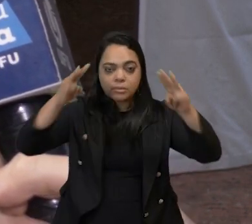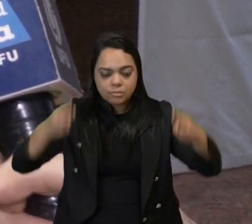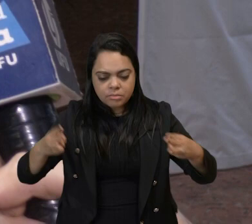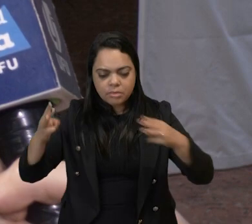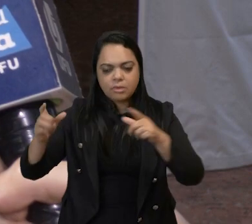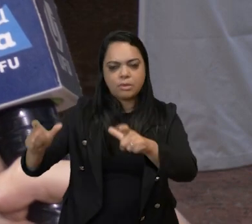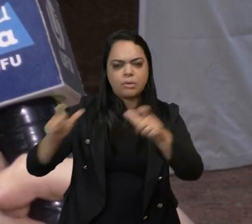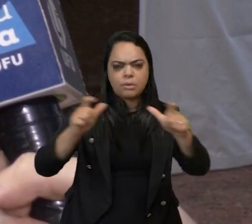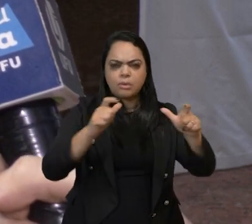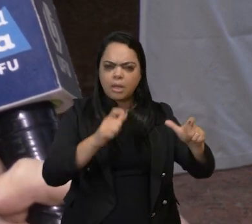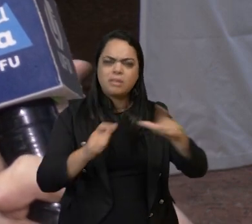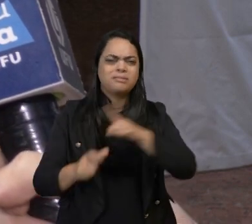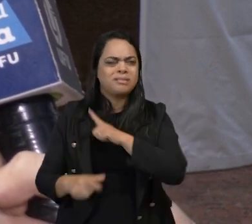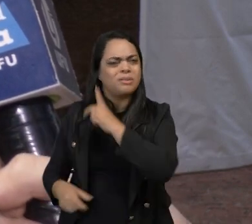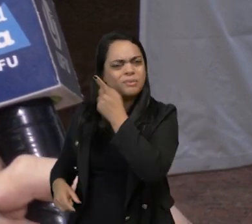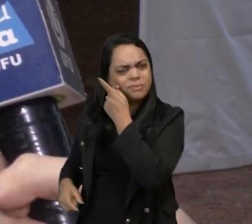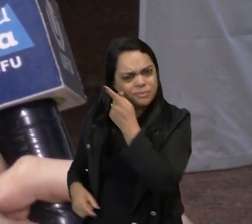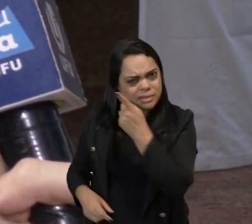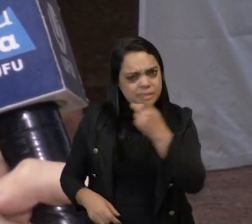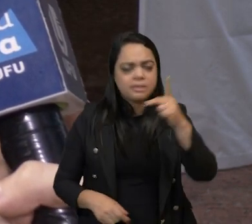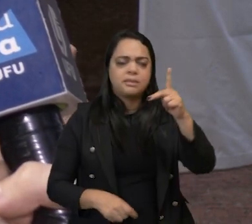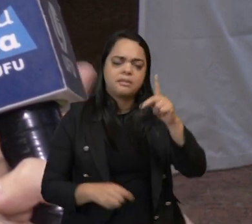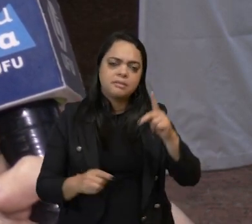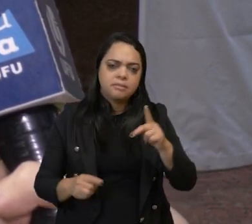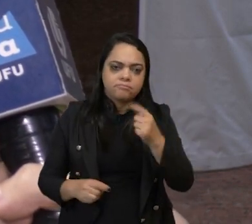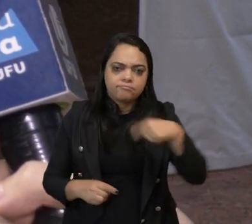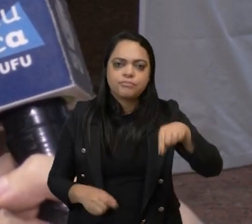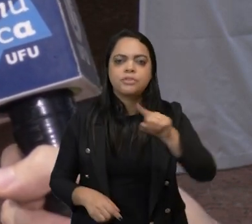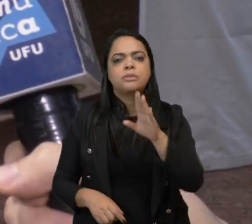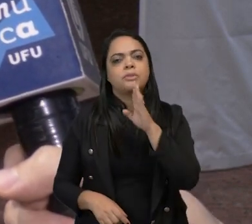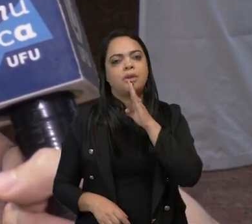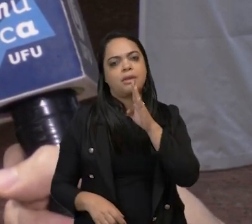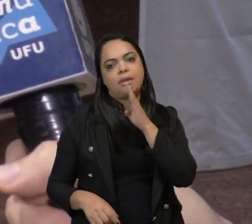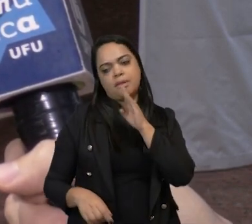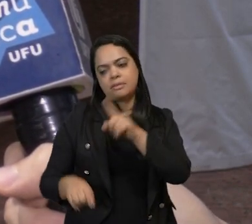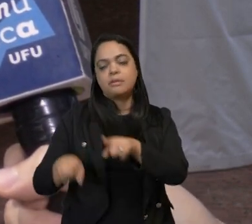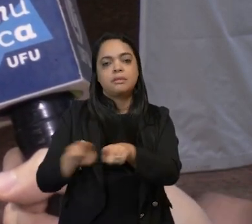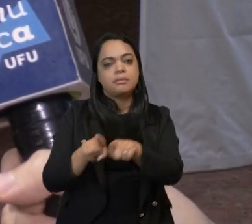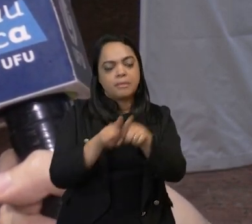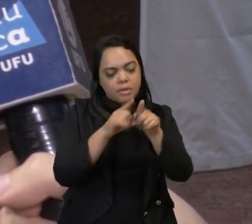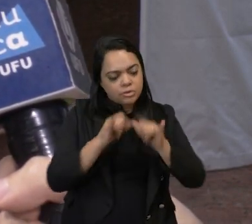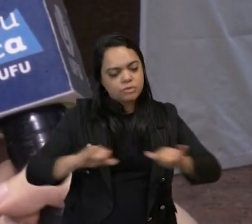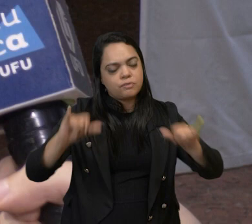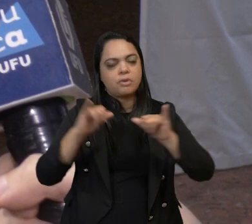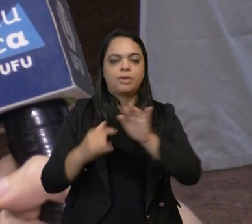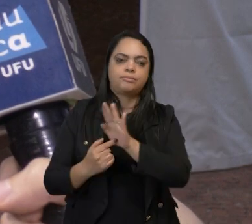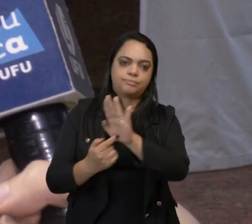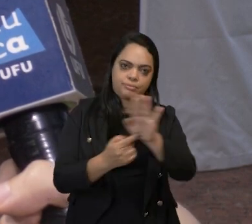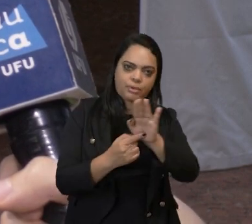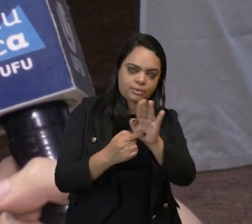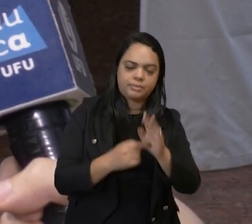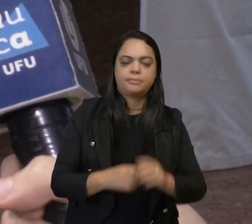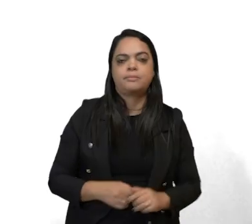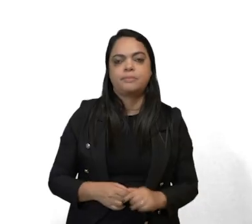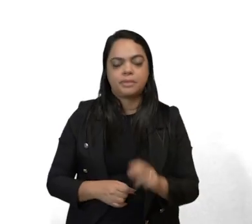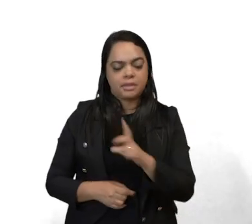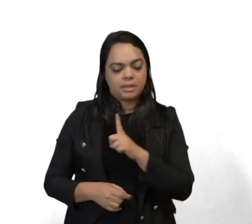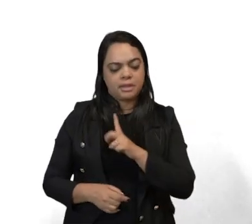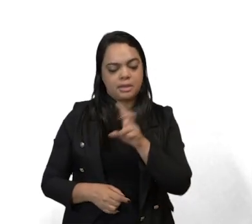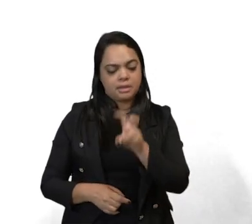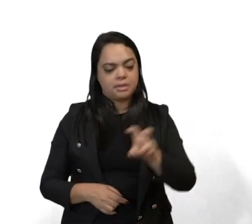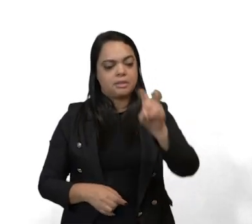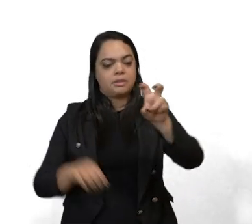esses museus esses lugares sejam visitados sejam conhecidos e seus acervos também divulgados né sempre que possível